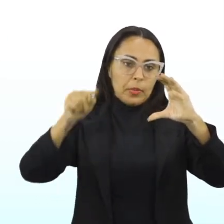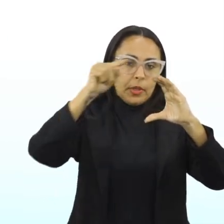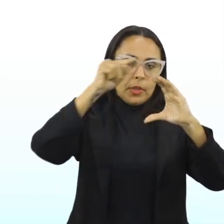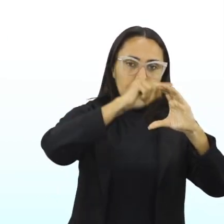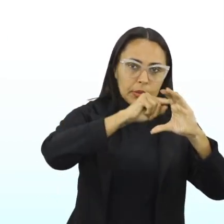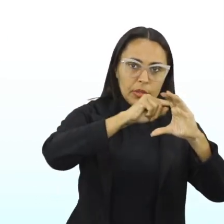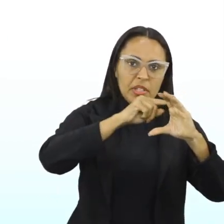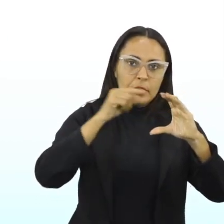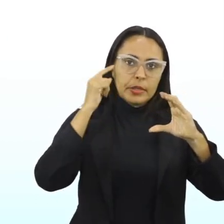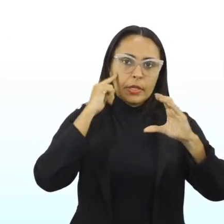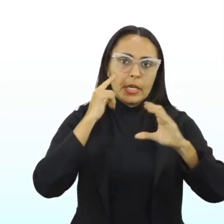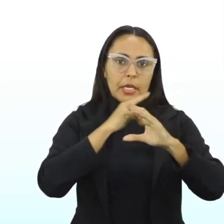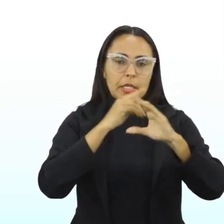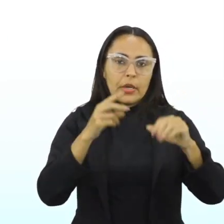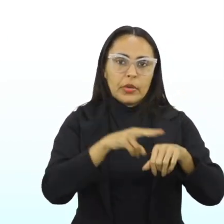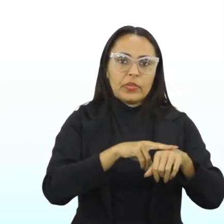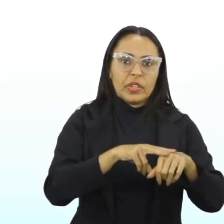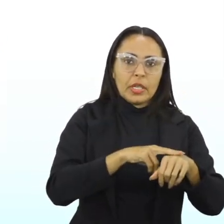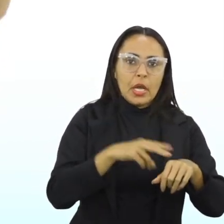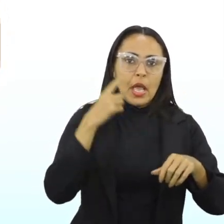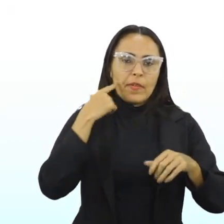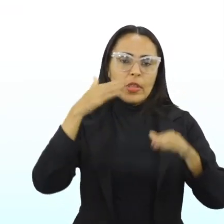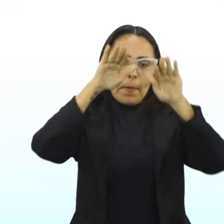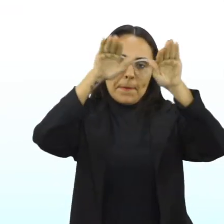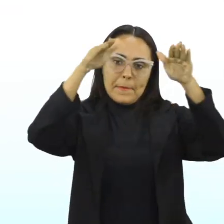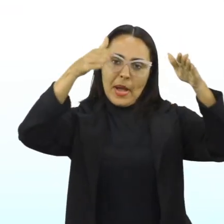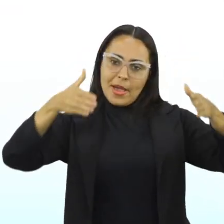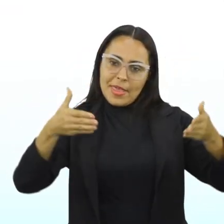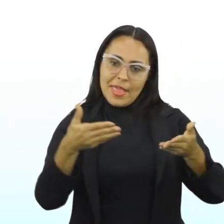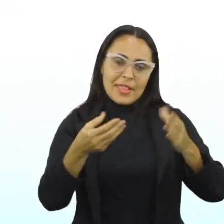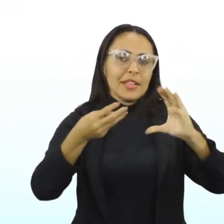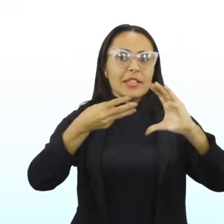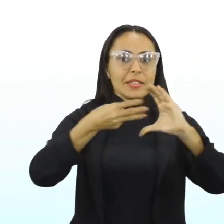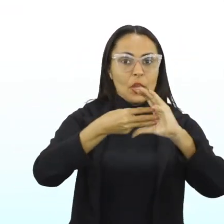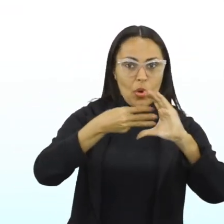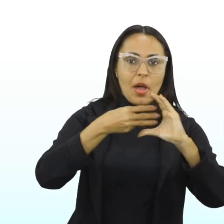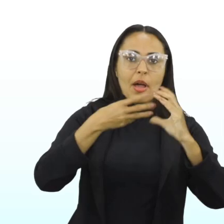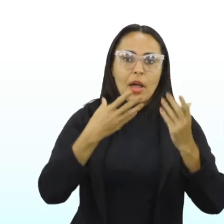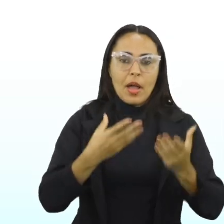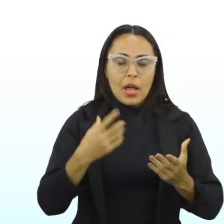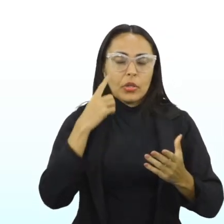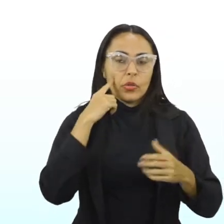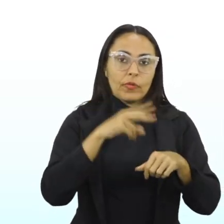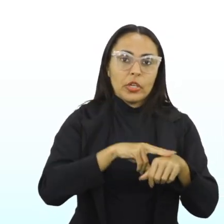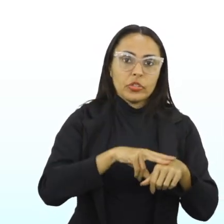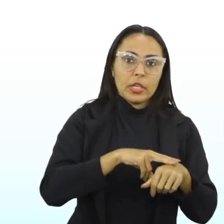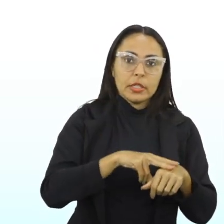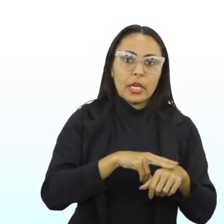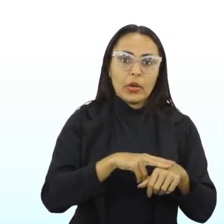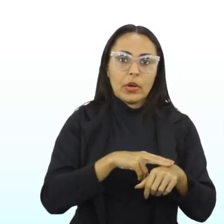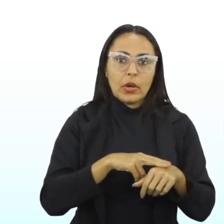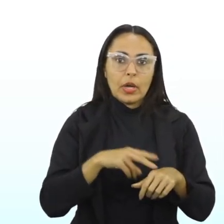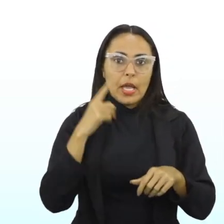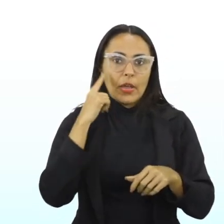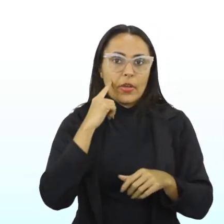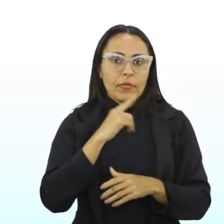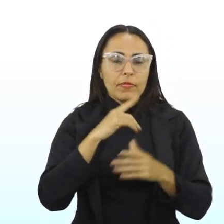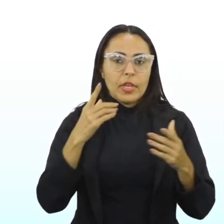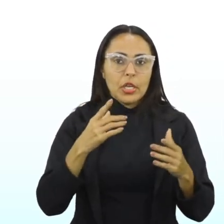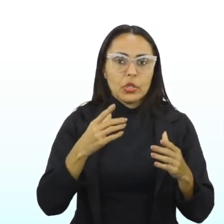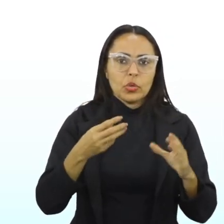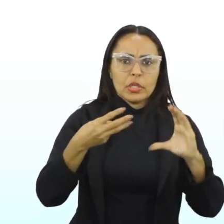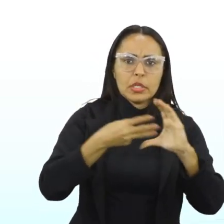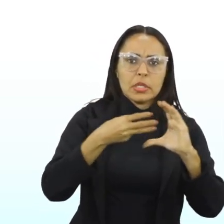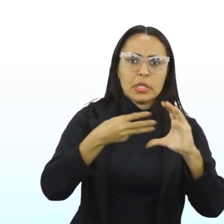vai ter membrana e parede celular. E olha, a parede celular do vegetal é feita de